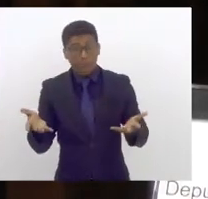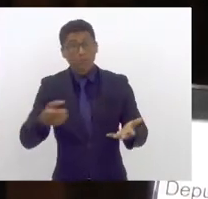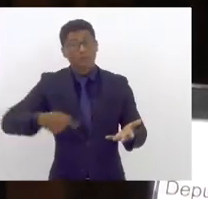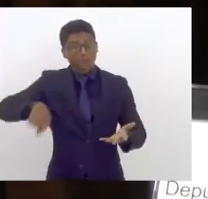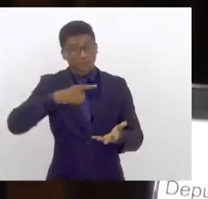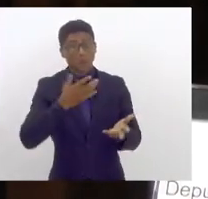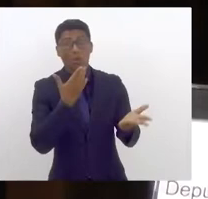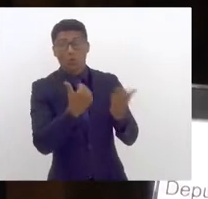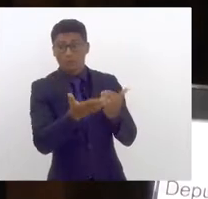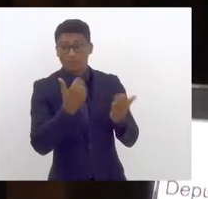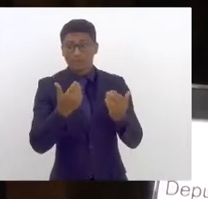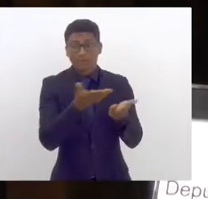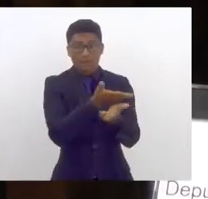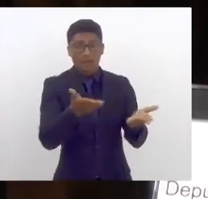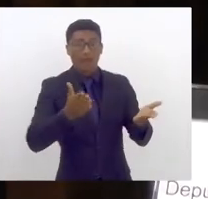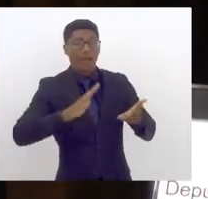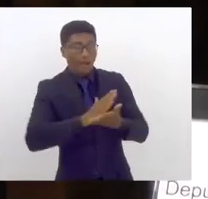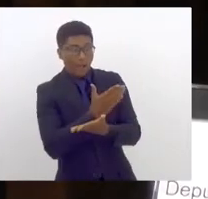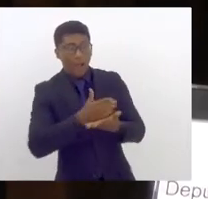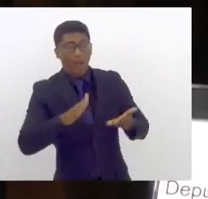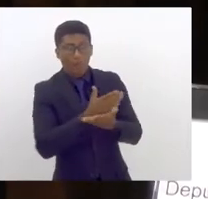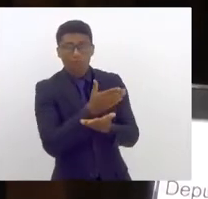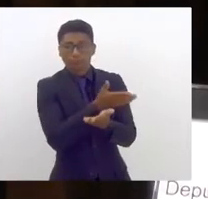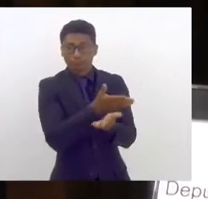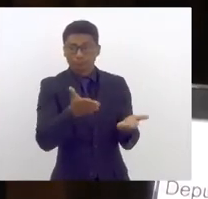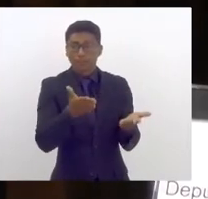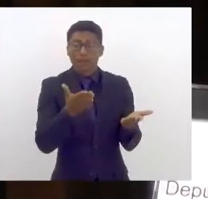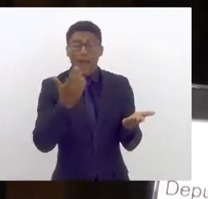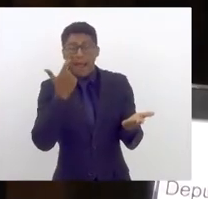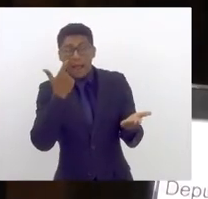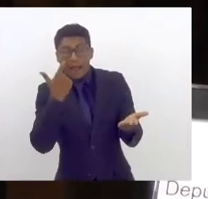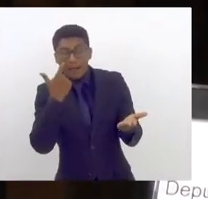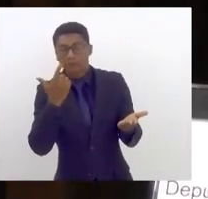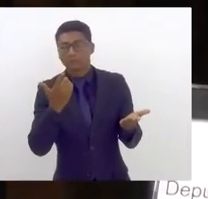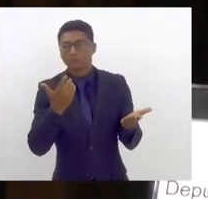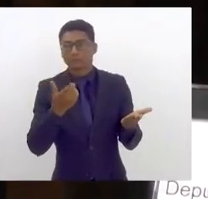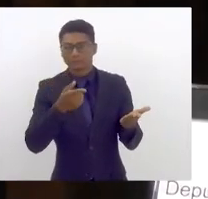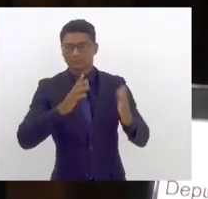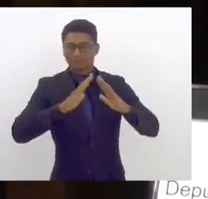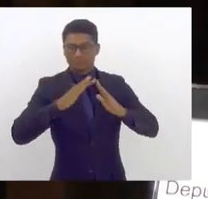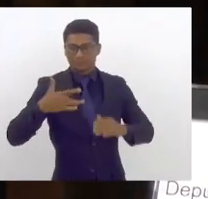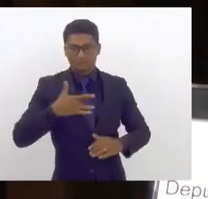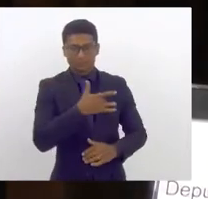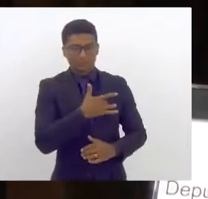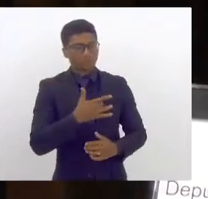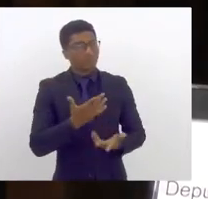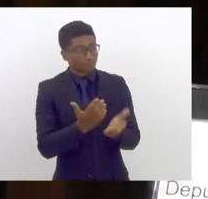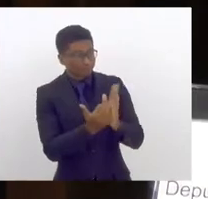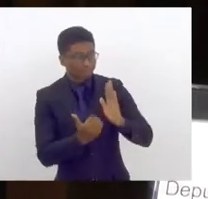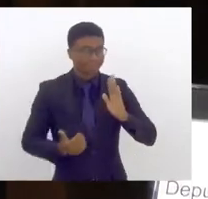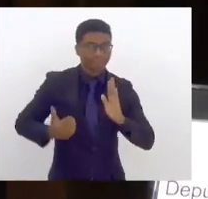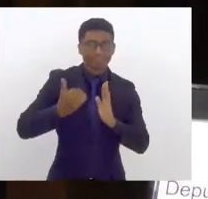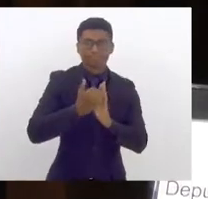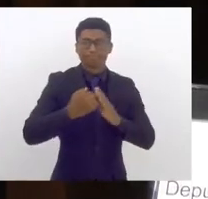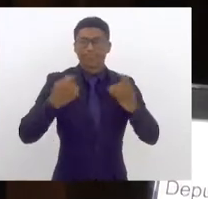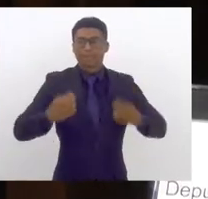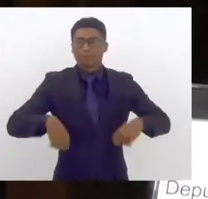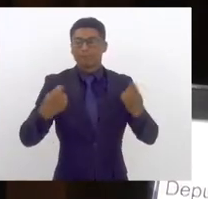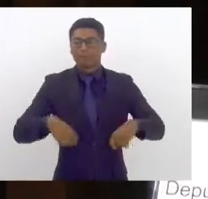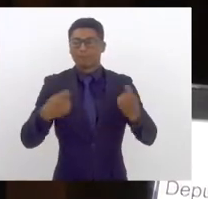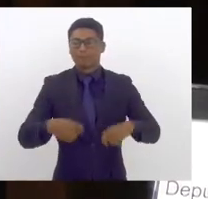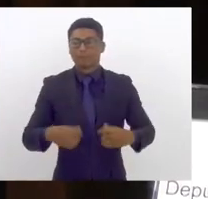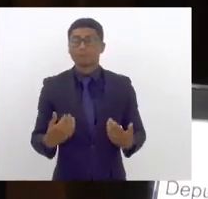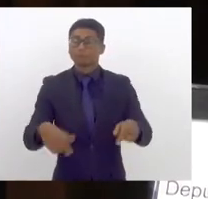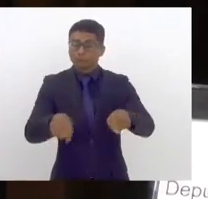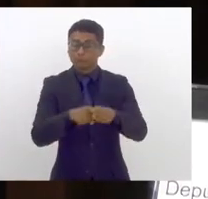ambulatórios especializados para que nós venhamos ampliar e aumentar a oferta de serviços e propor